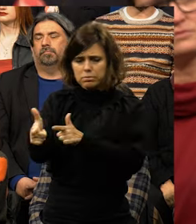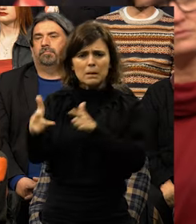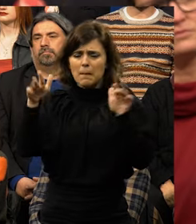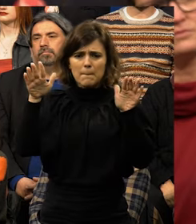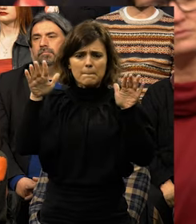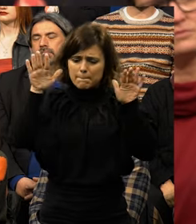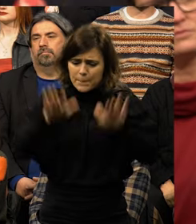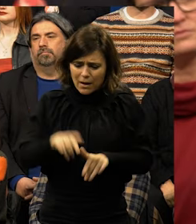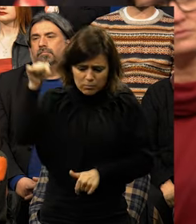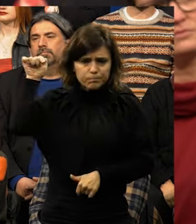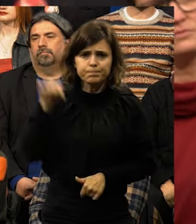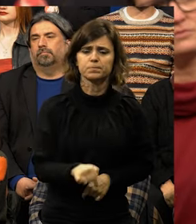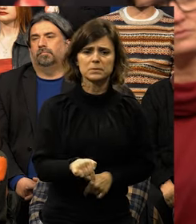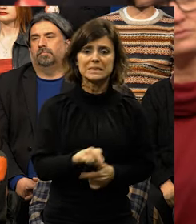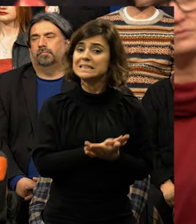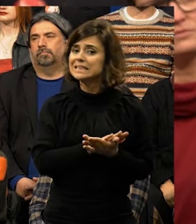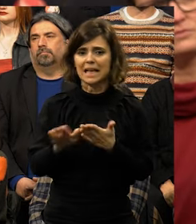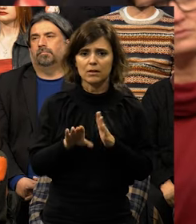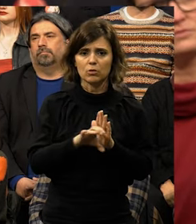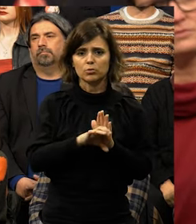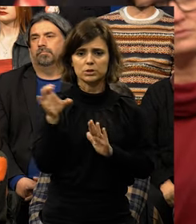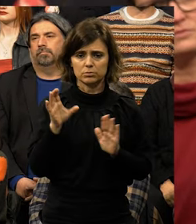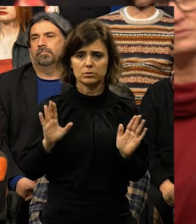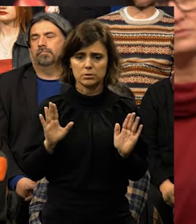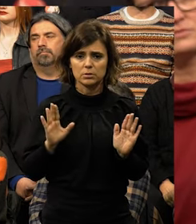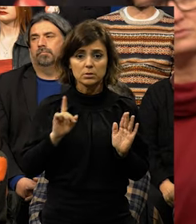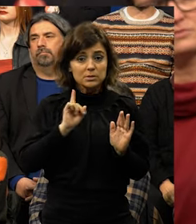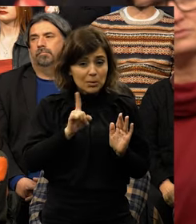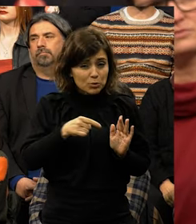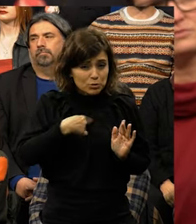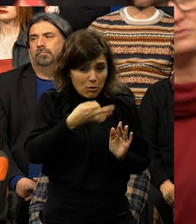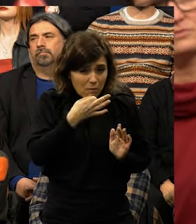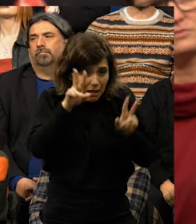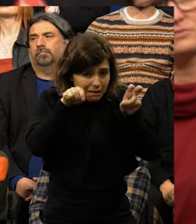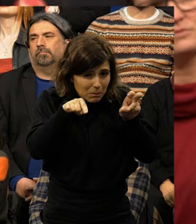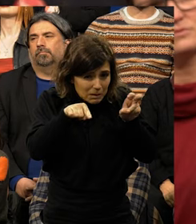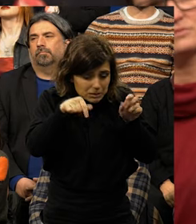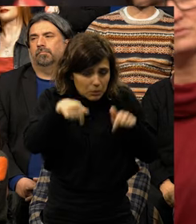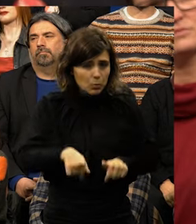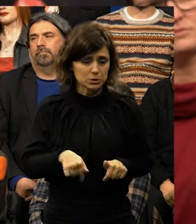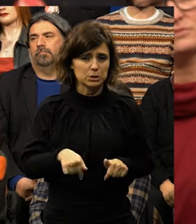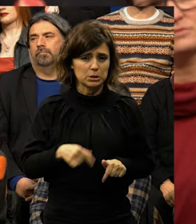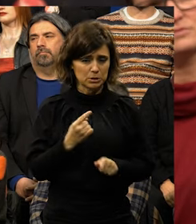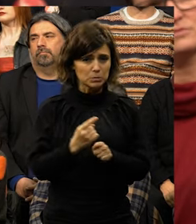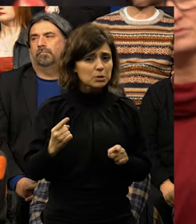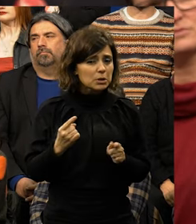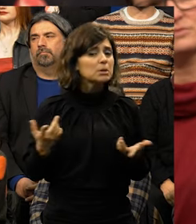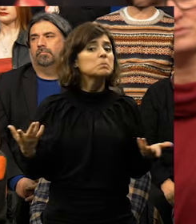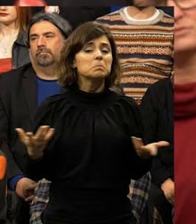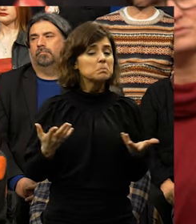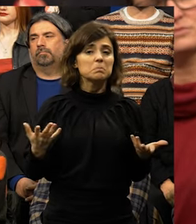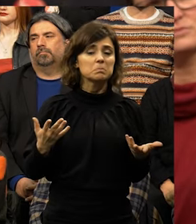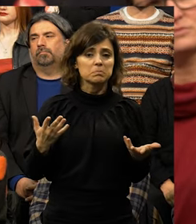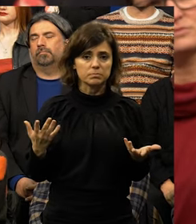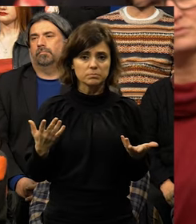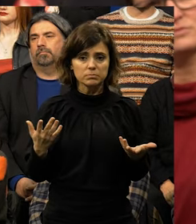e Incondicional e é por isso que estou aqui a falar disto hoje é porque para além dos destinos de Portugal é